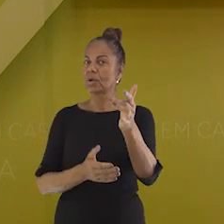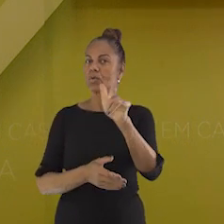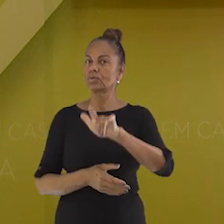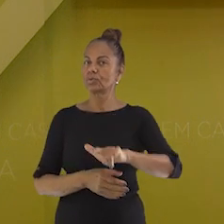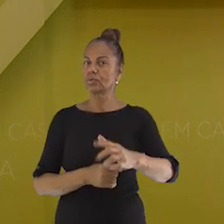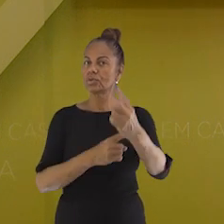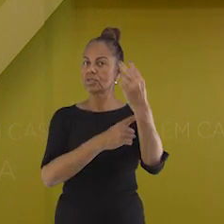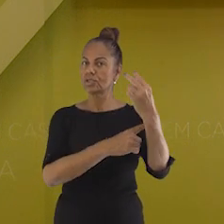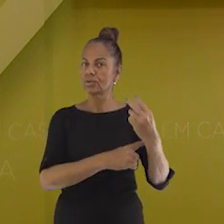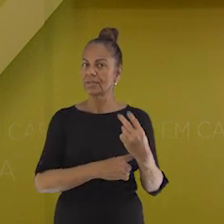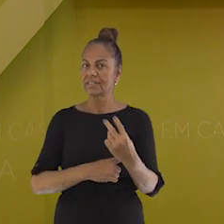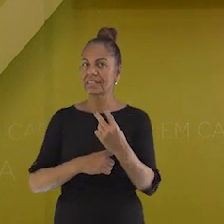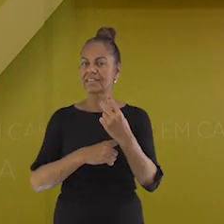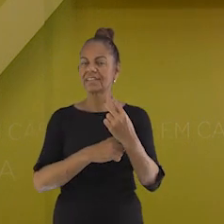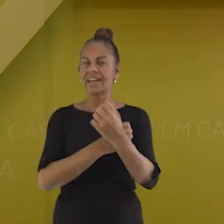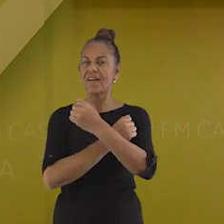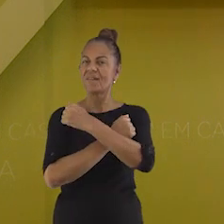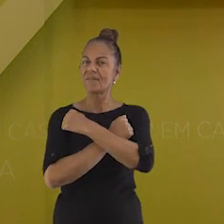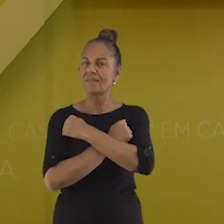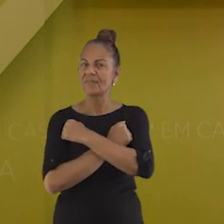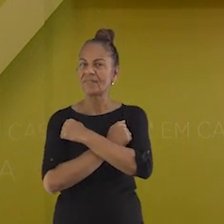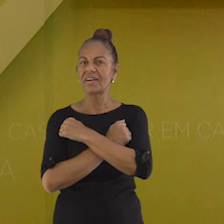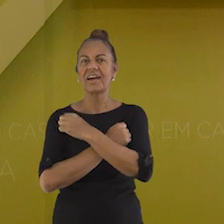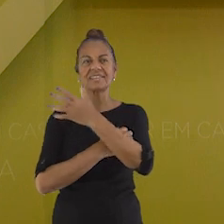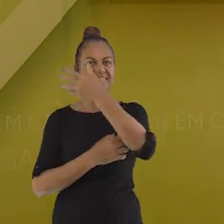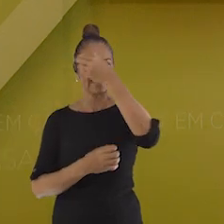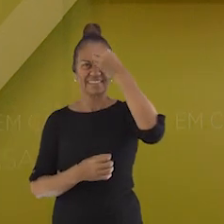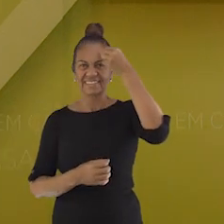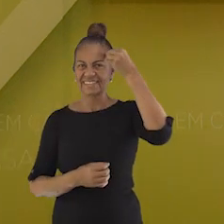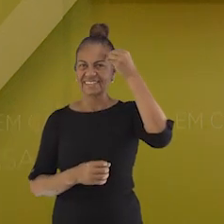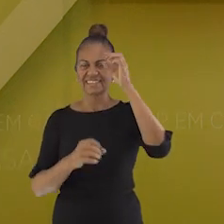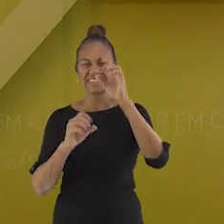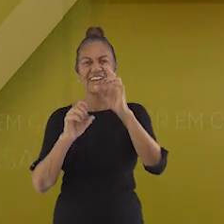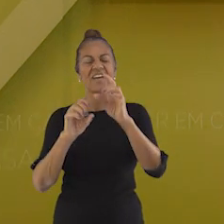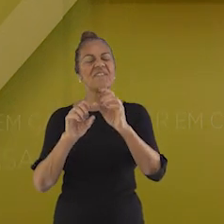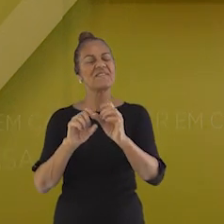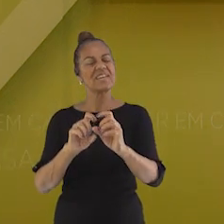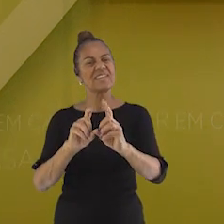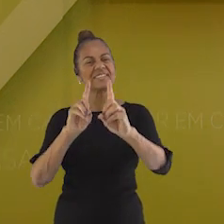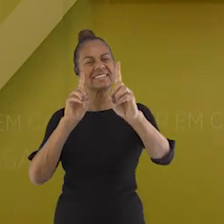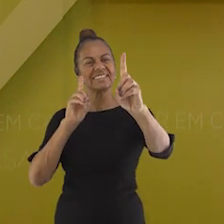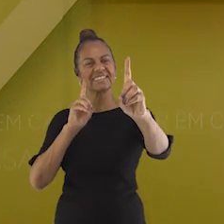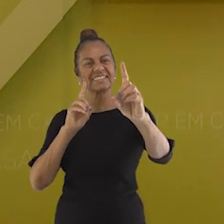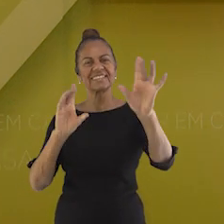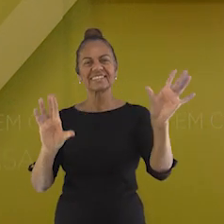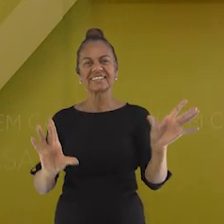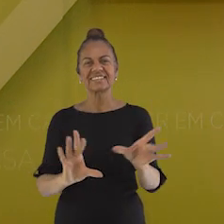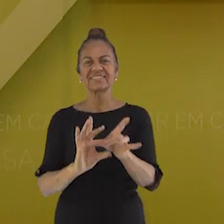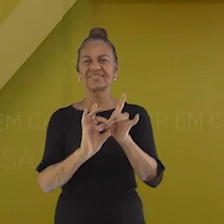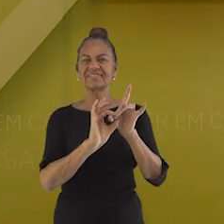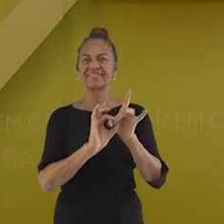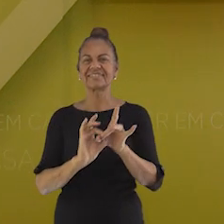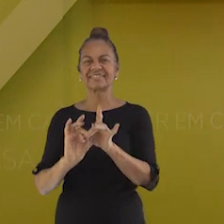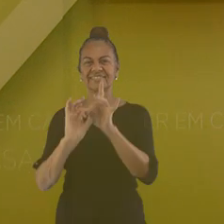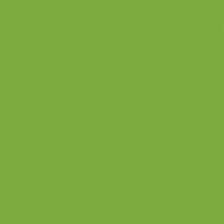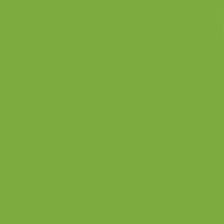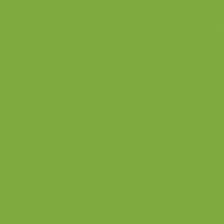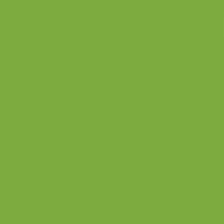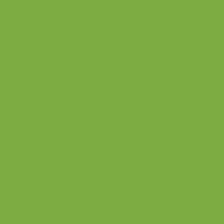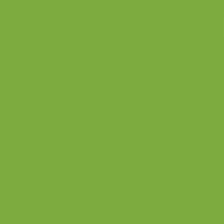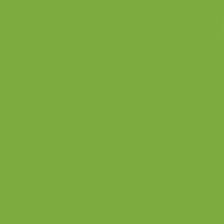e continue se cuidando. Um grande abraço virtual e não se esqueçam, mesmo distante, estamos juntos.